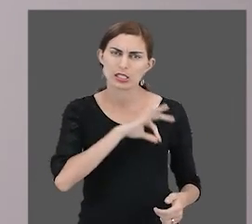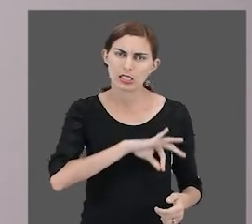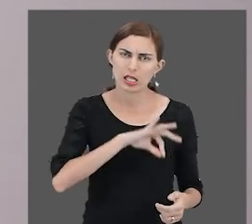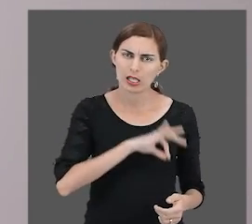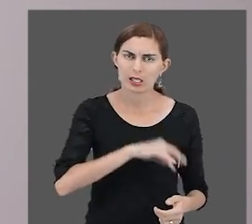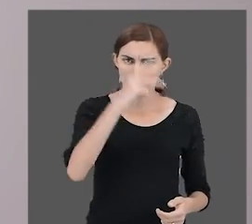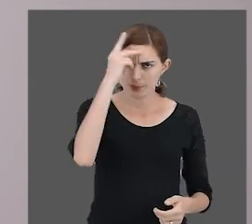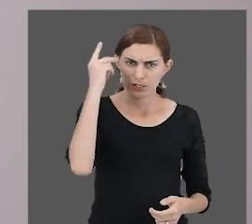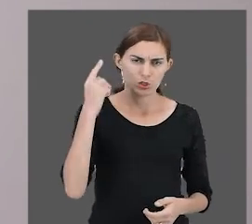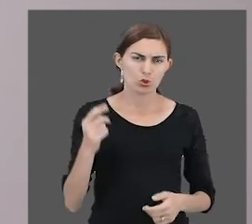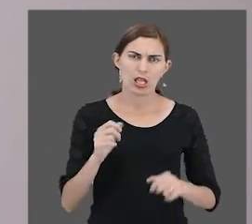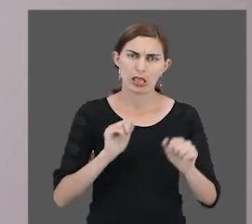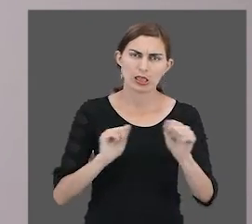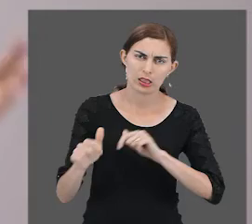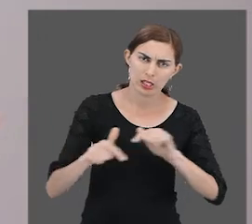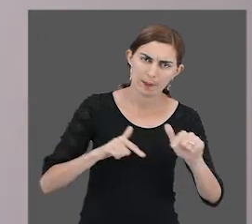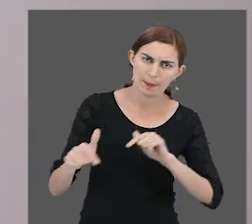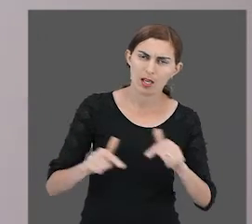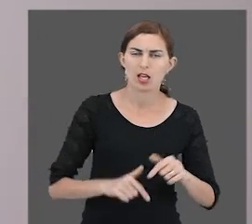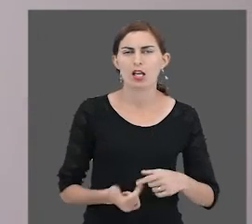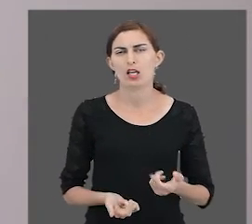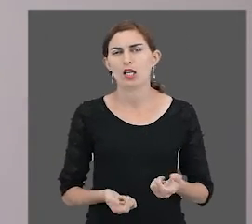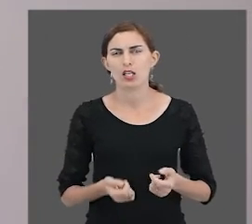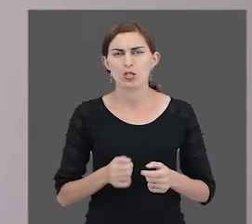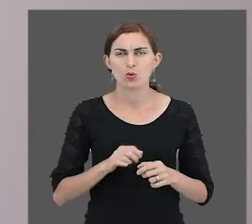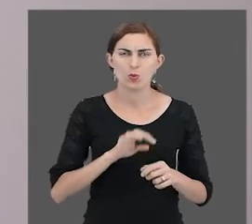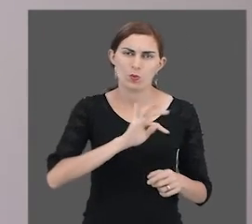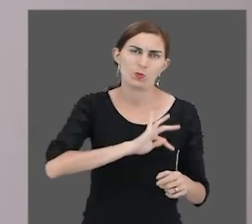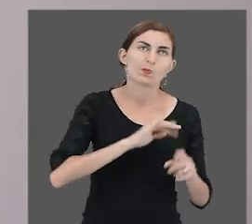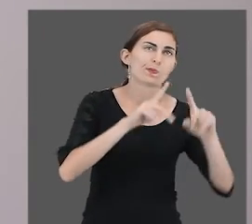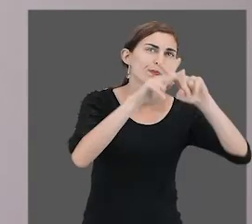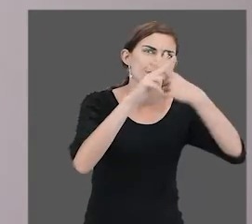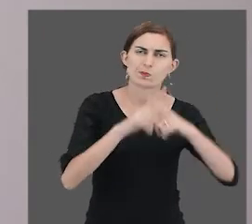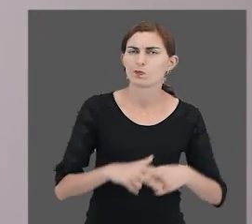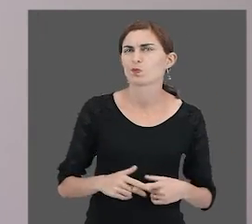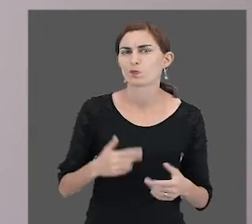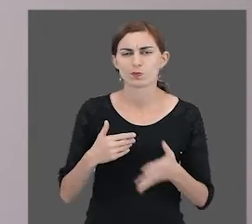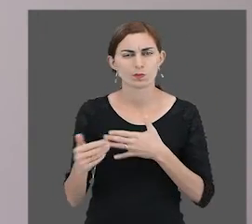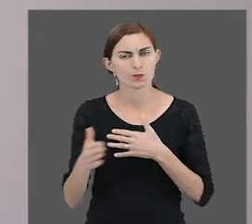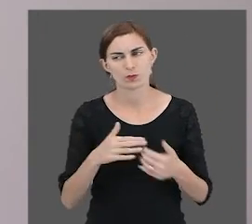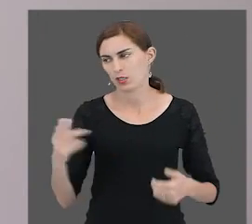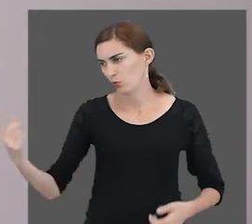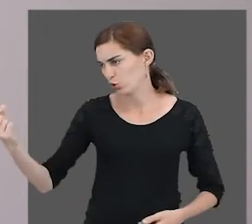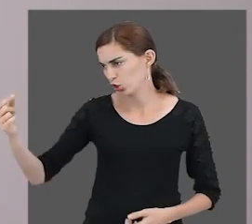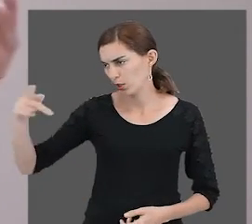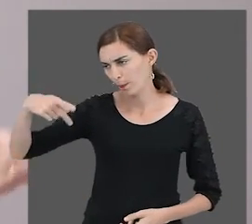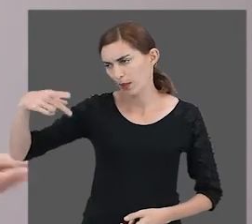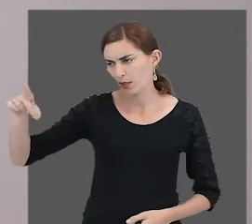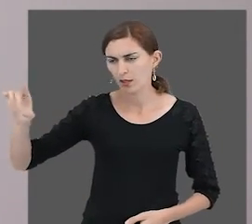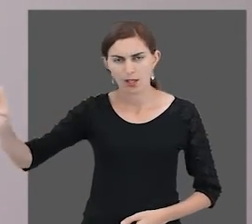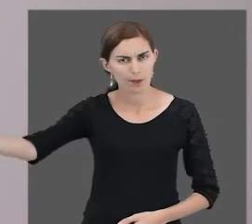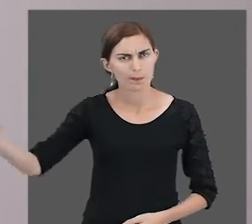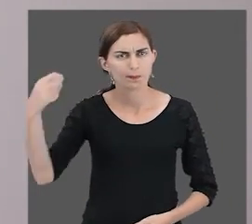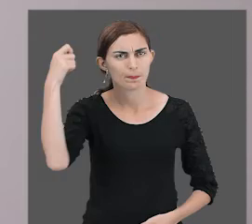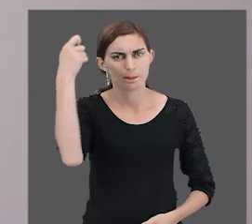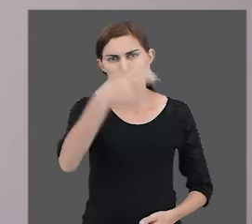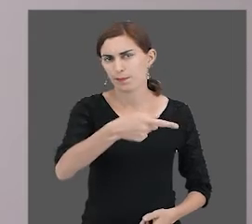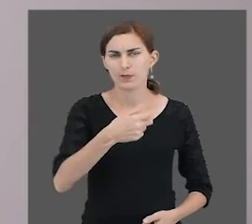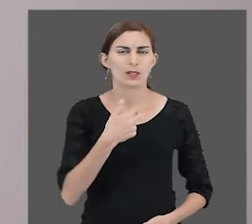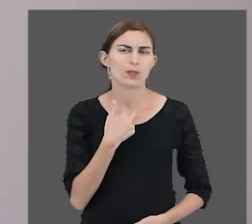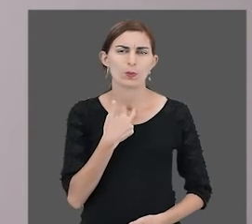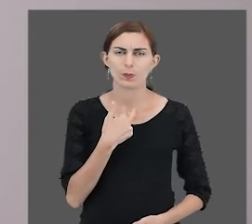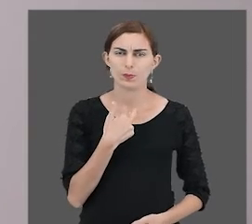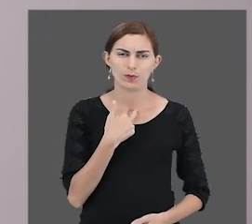público para fazer nenhum tipo de atividade, consultoria, assistência técnica, servidor público, funcionário público, alguém